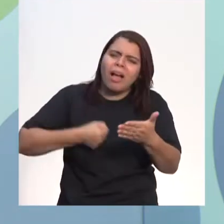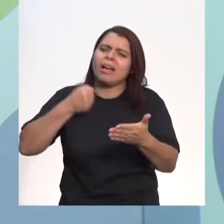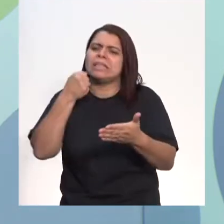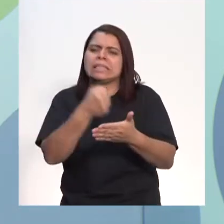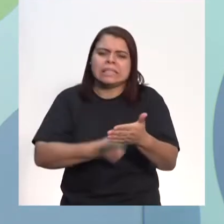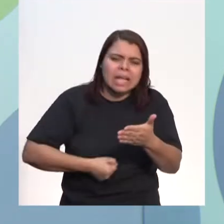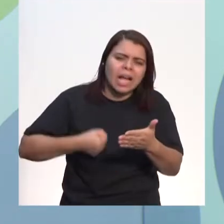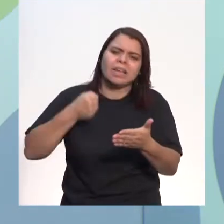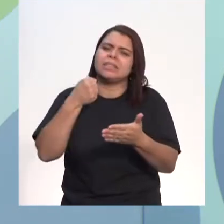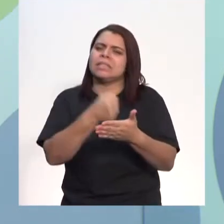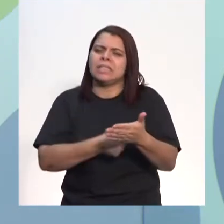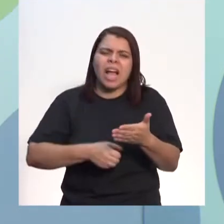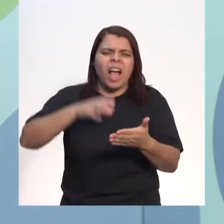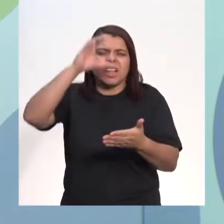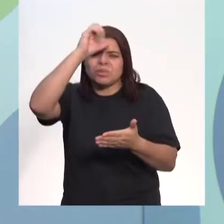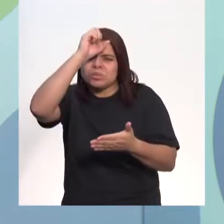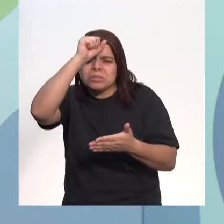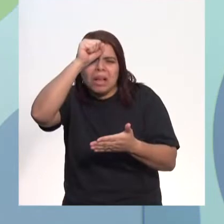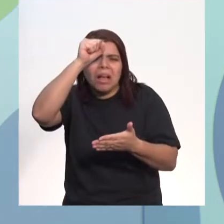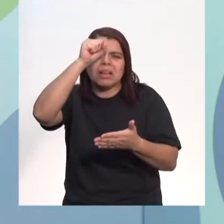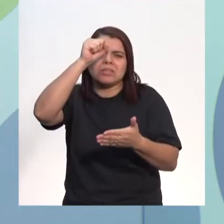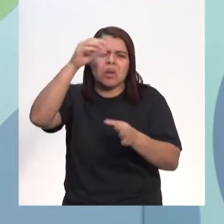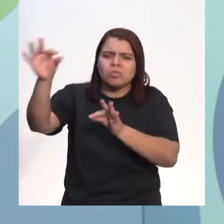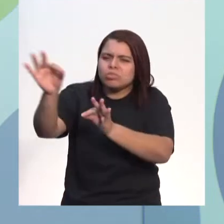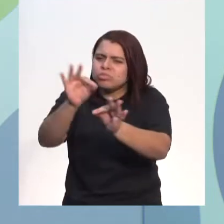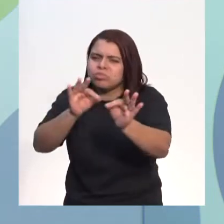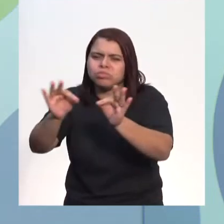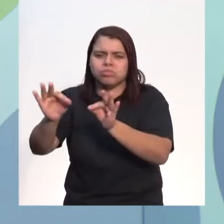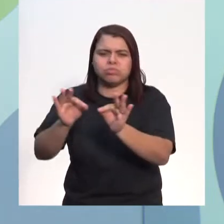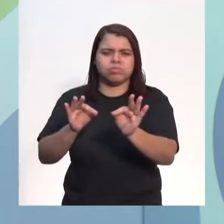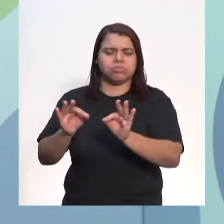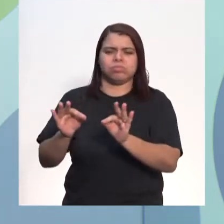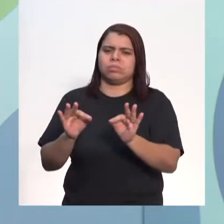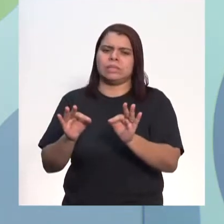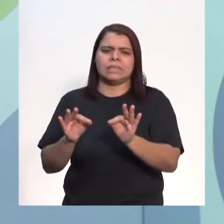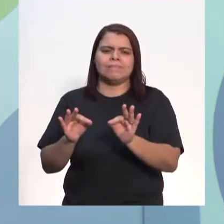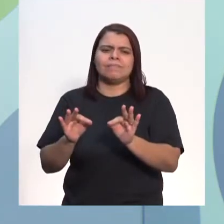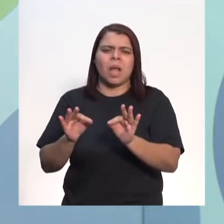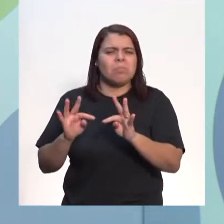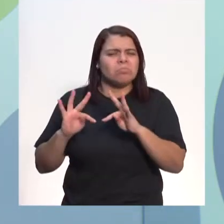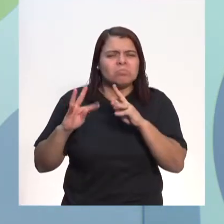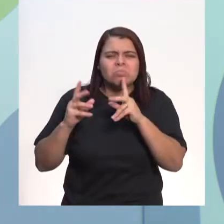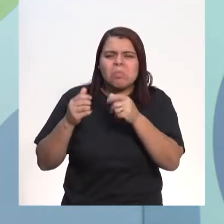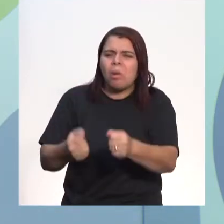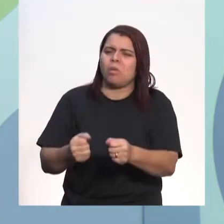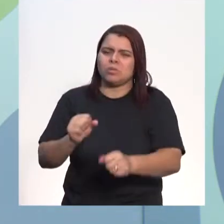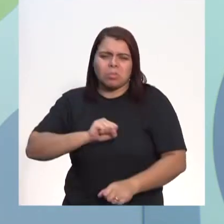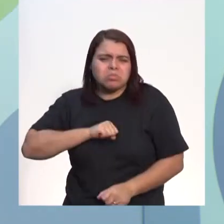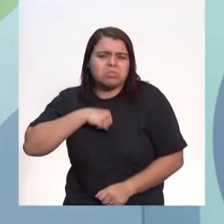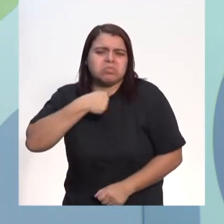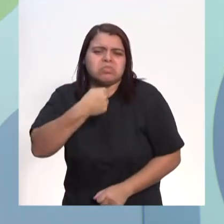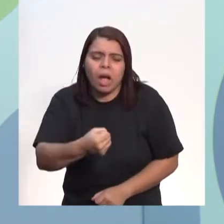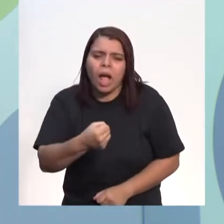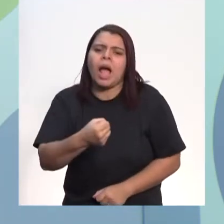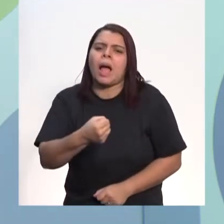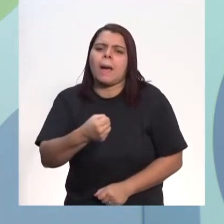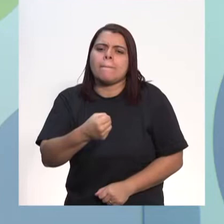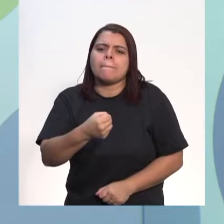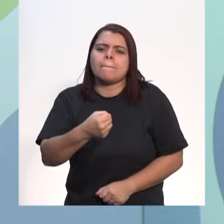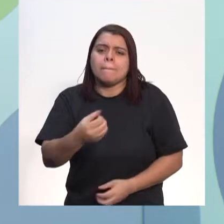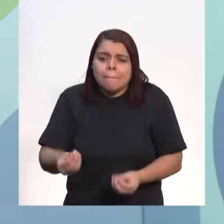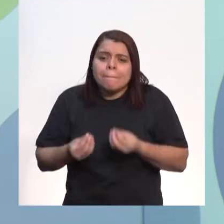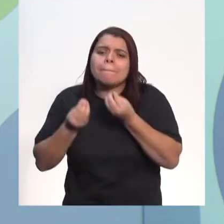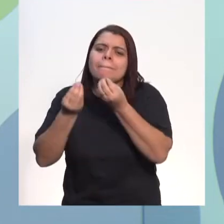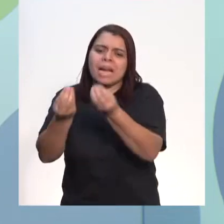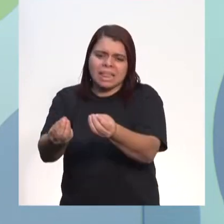que estão envolvidos com a educação, nós estamos desempenhando assim, muitos esforços para que a gente possa garantir o direito de aprender